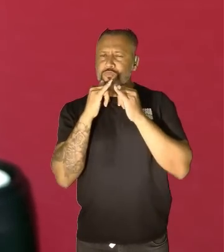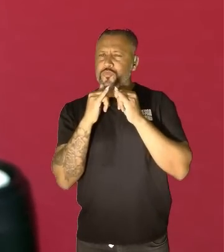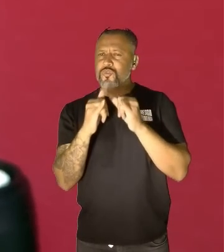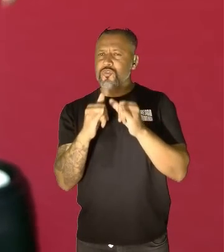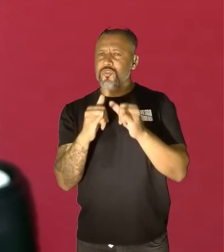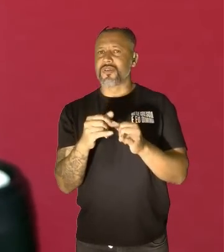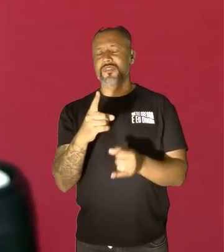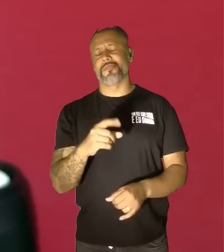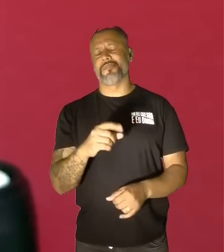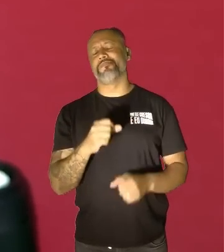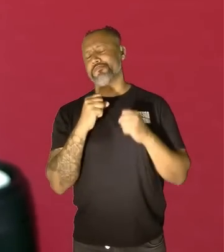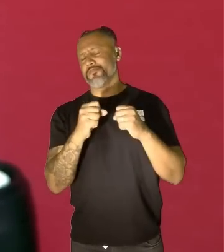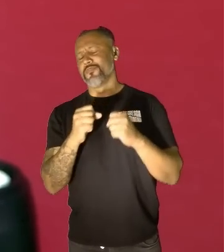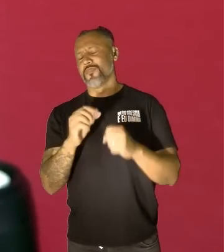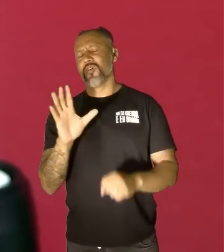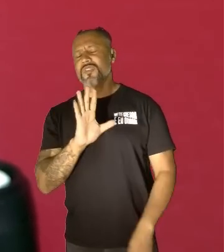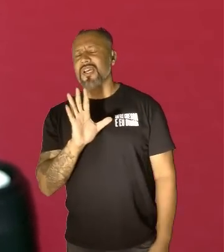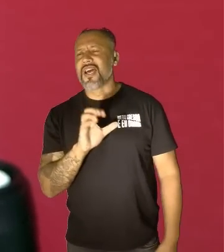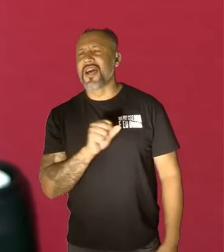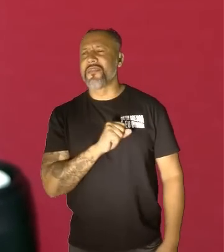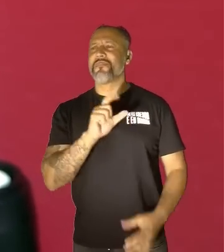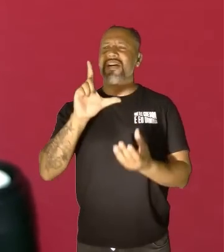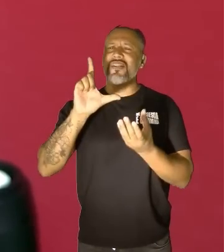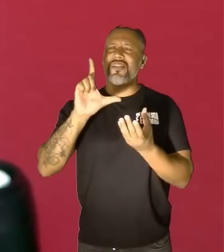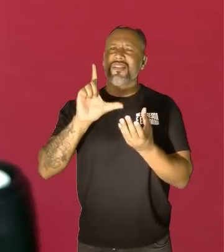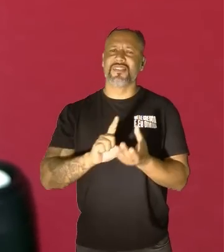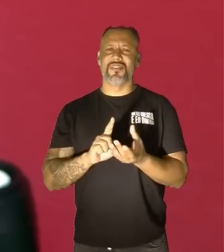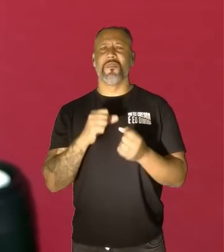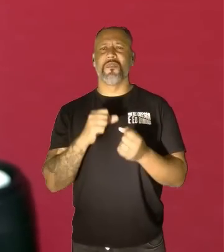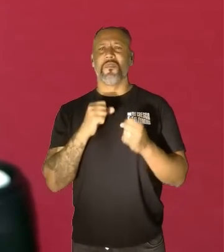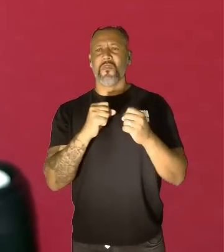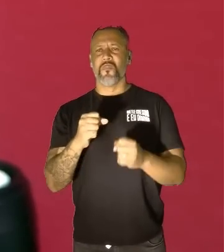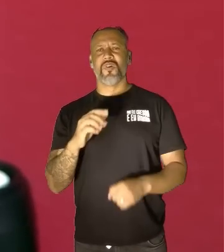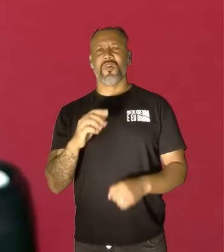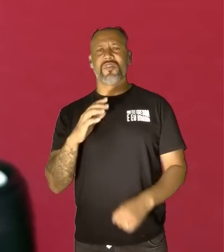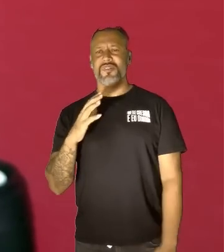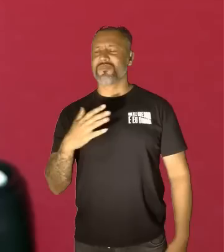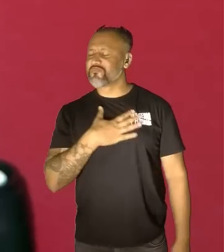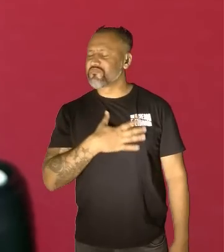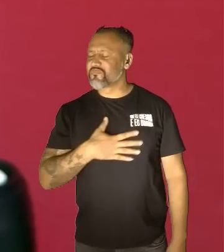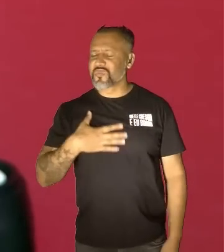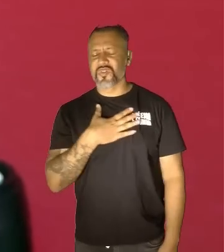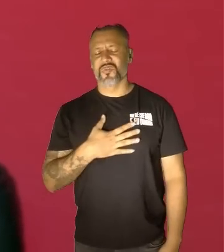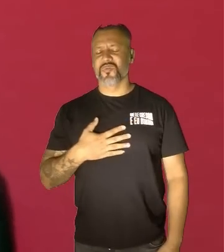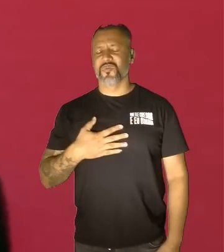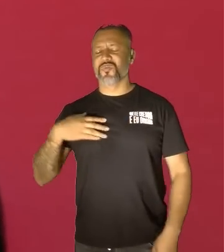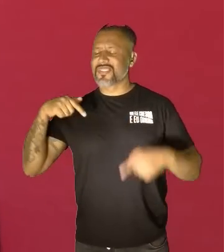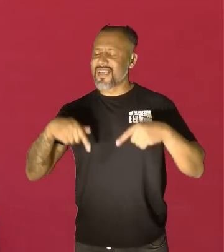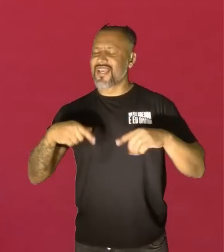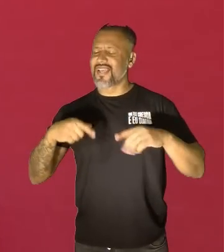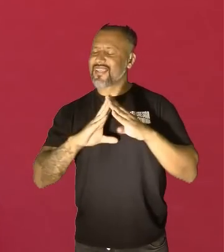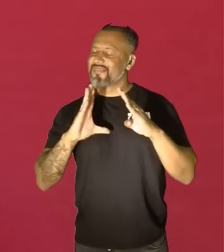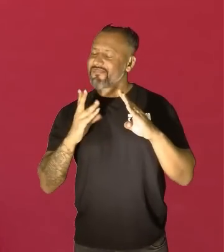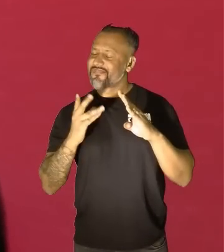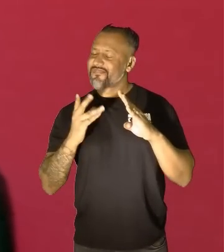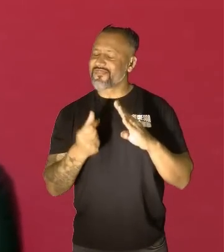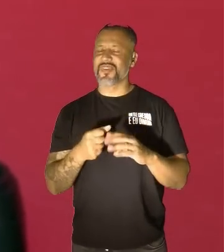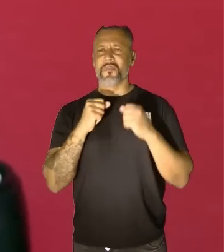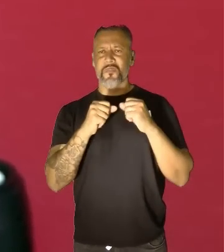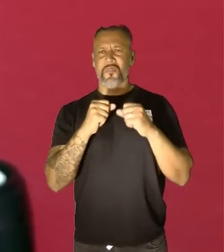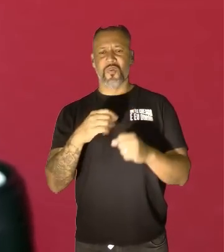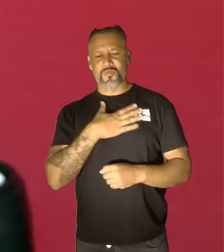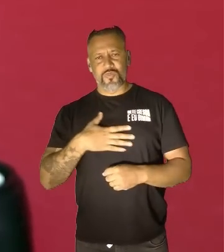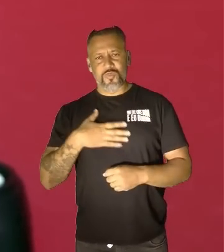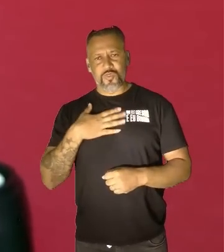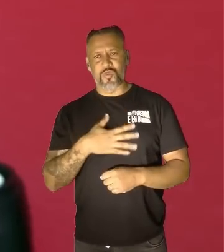você pode amar estar aqui na Lírio, você pode gostar do brinquedão, você pode achar que a minha linguagem como pastor é fácil de entender, você pode gostar